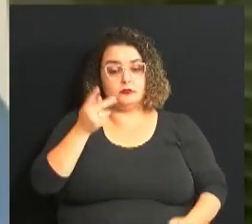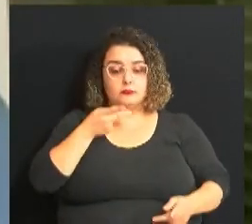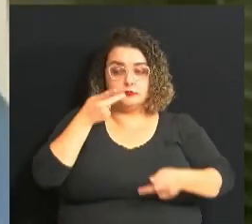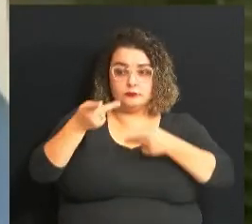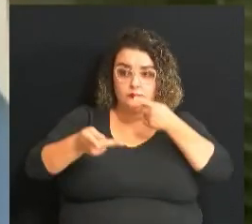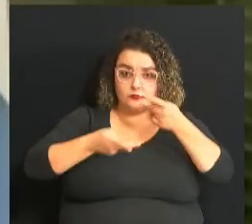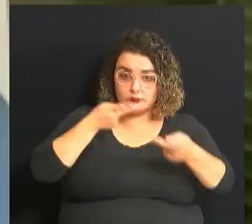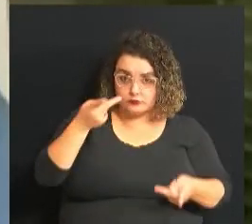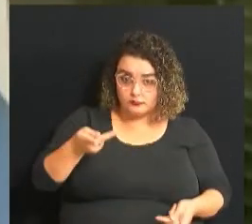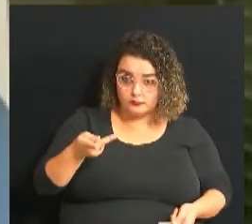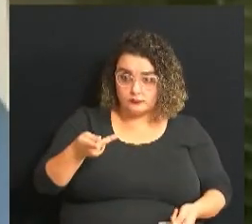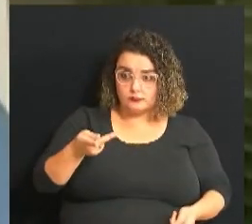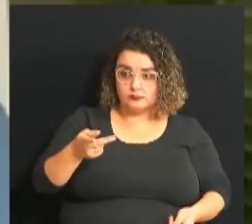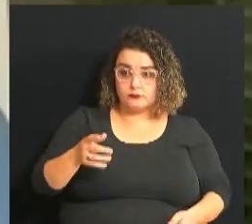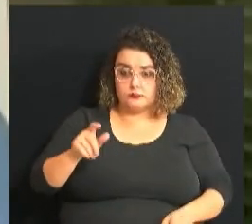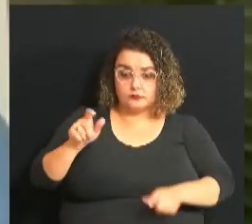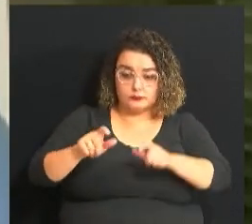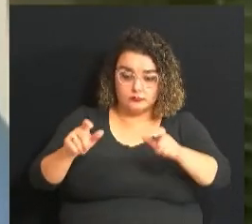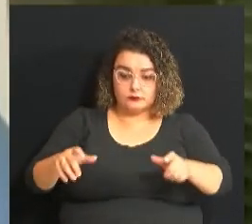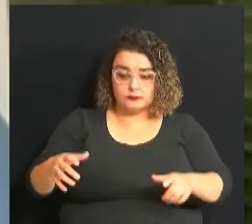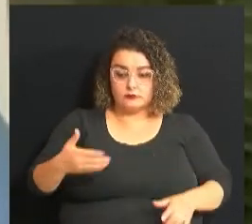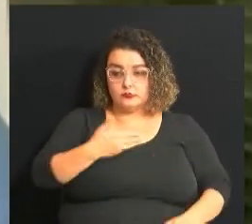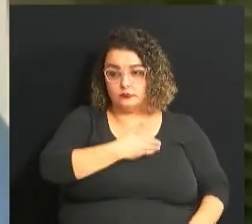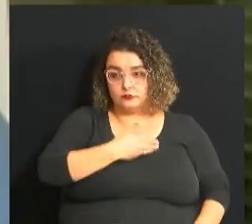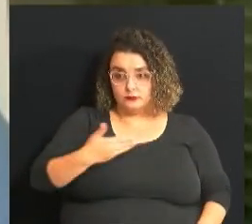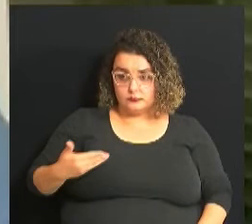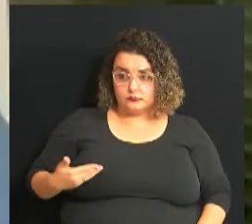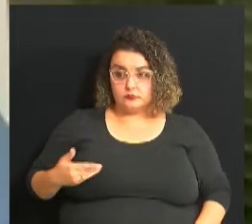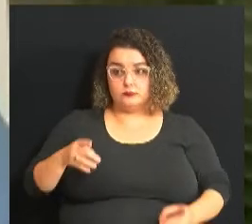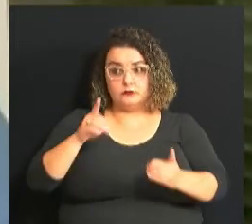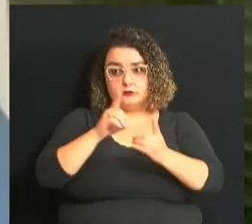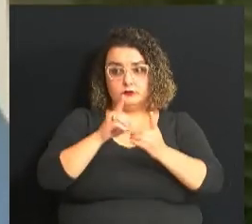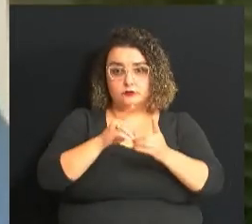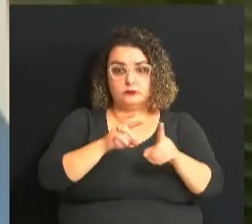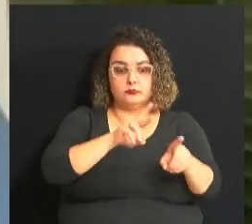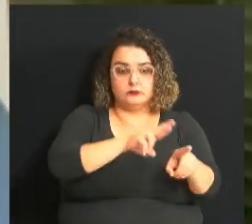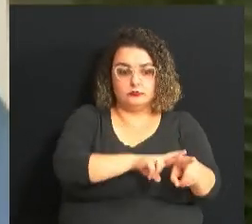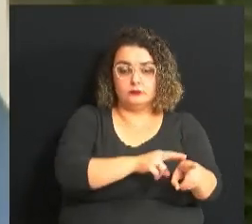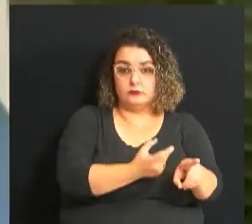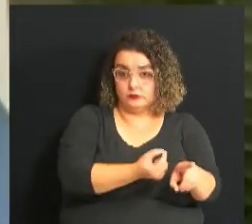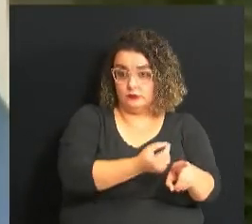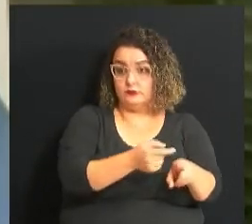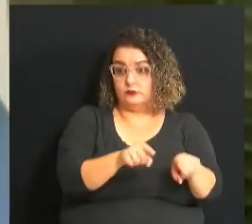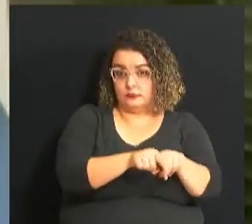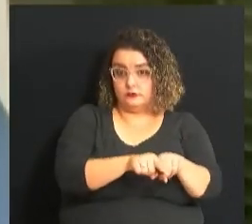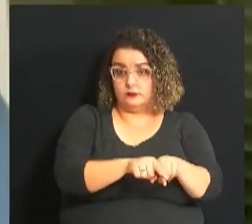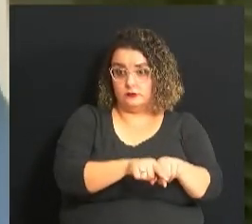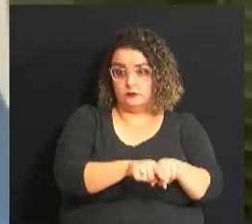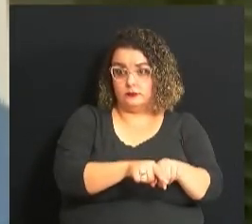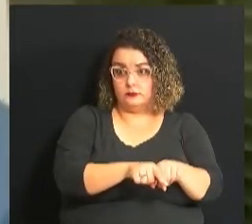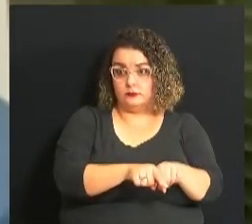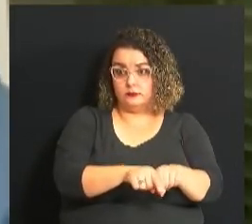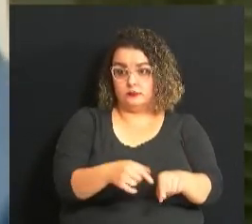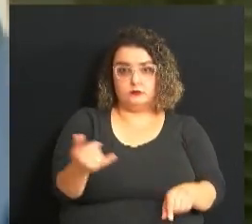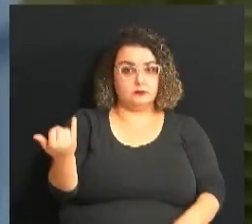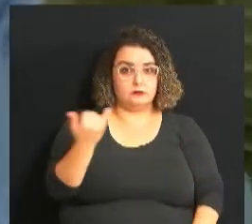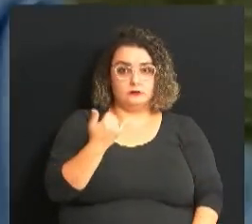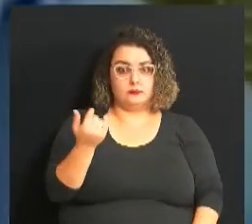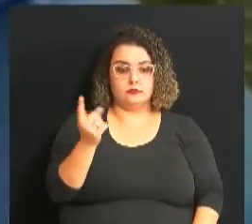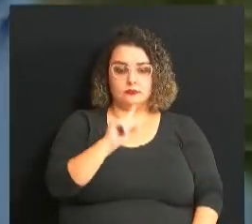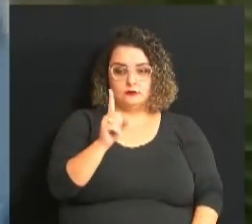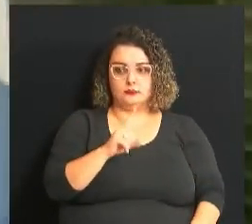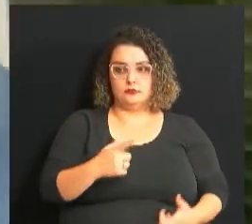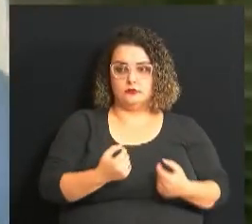públicos para que lá fosse feito um atendimento de câncer de próstata também. Sabe o que me responderam? Não, aqui não vai ser câncer de próstata, vai ser